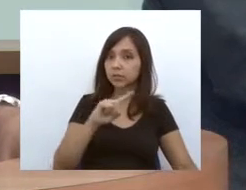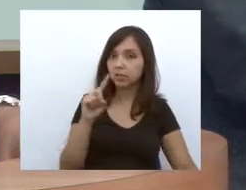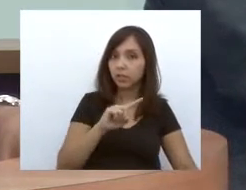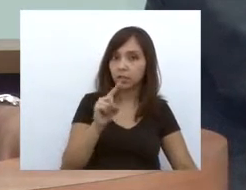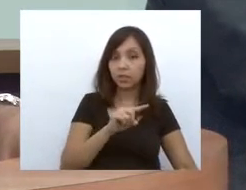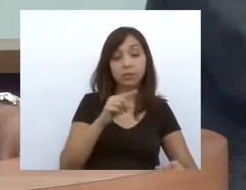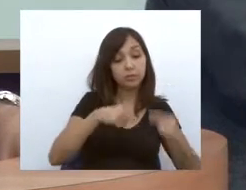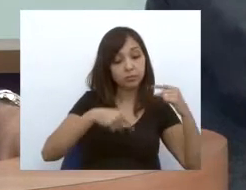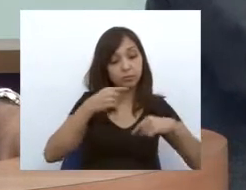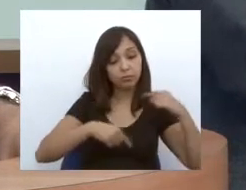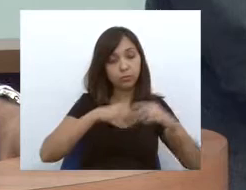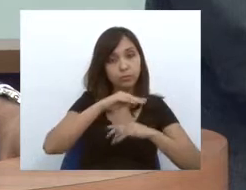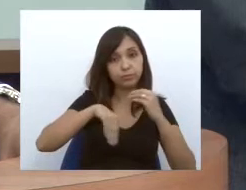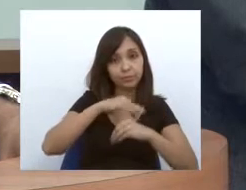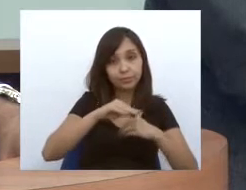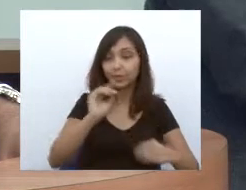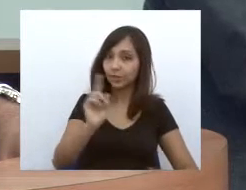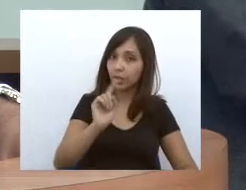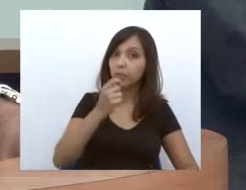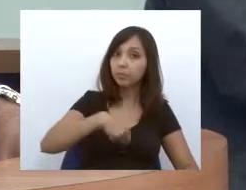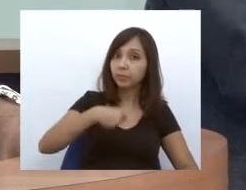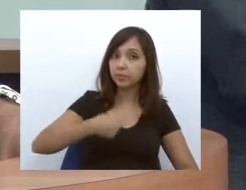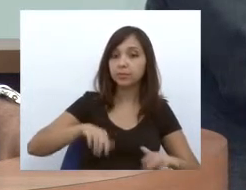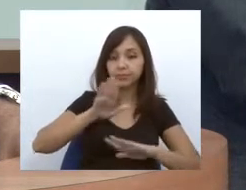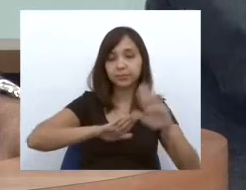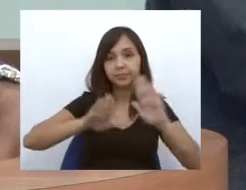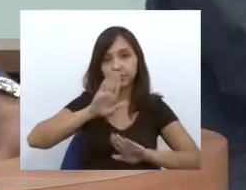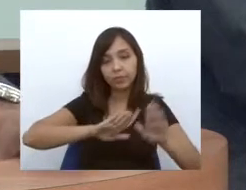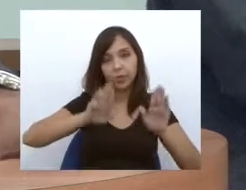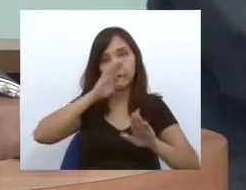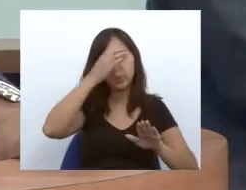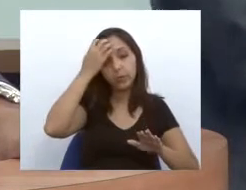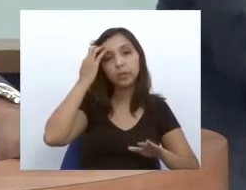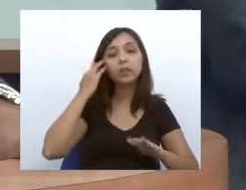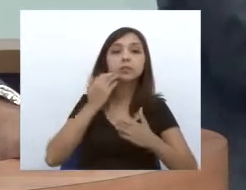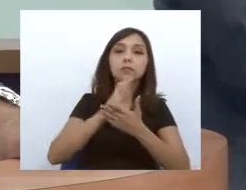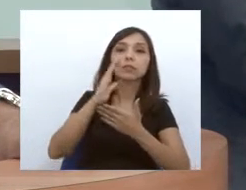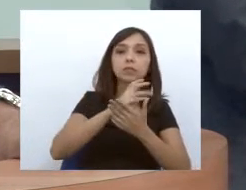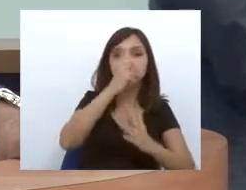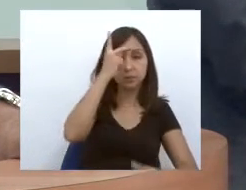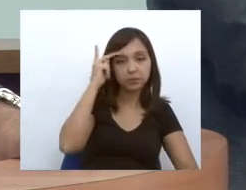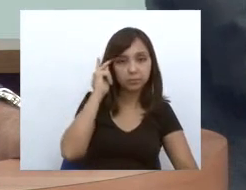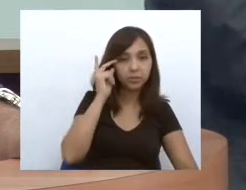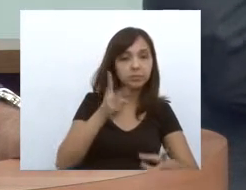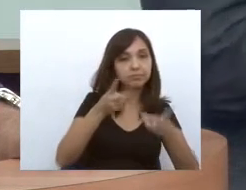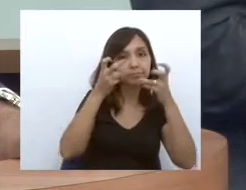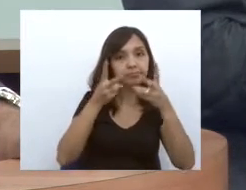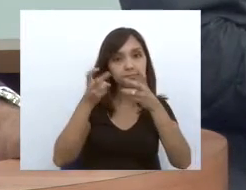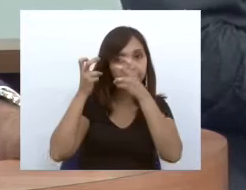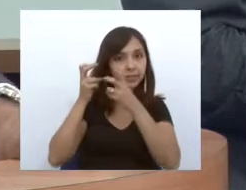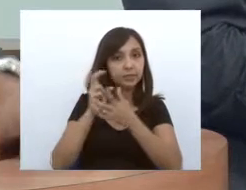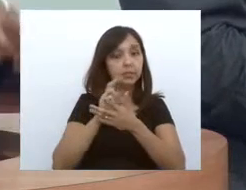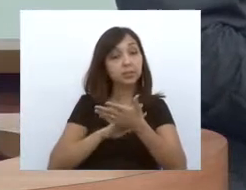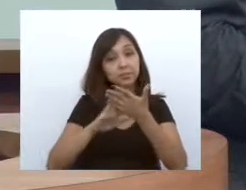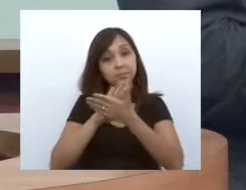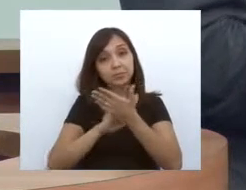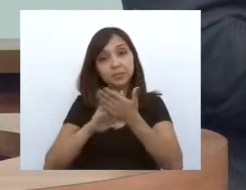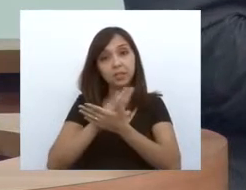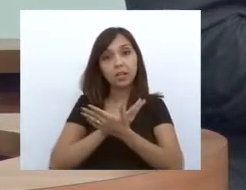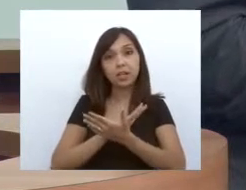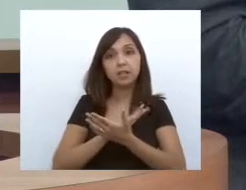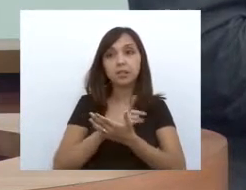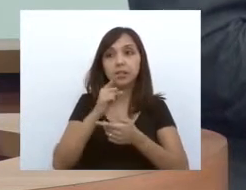influência política. Precisamos ter muito cuidado com isso. As pessoas não estão percebendo essa situação. Eles